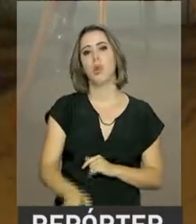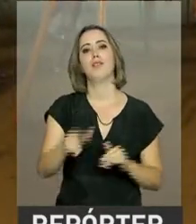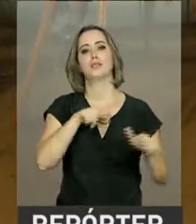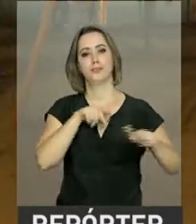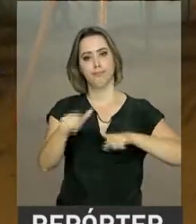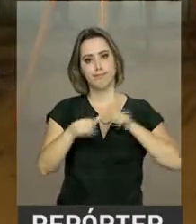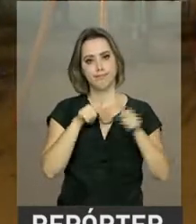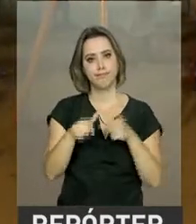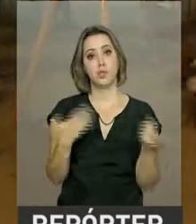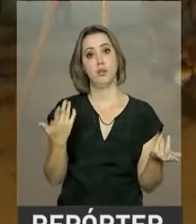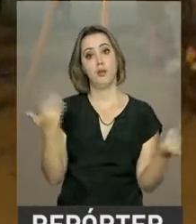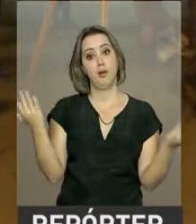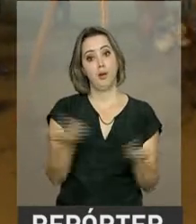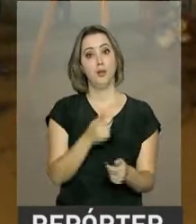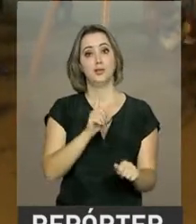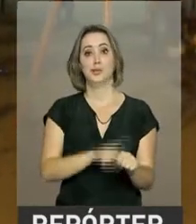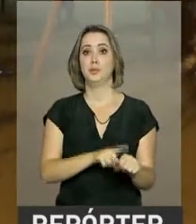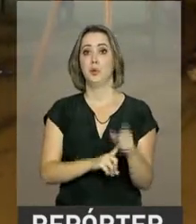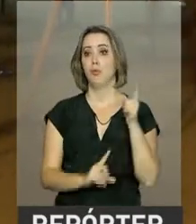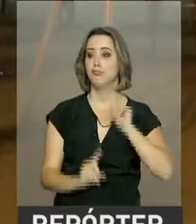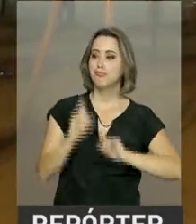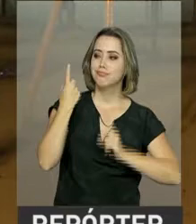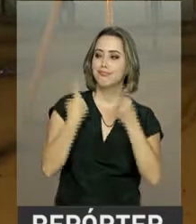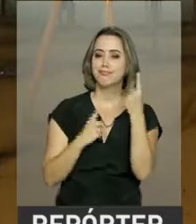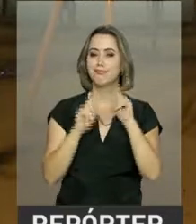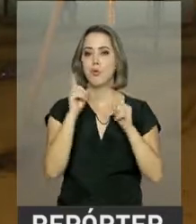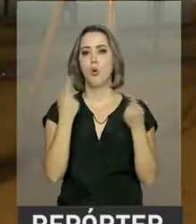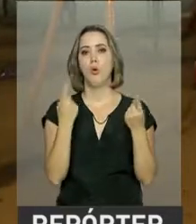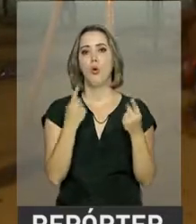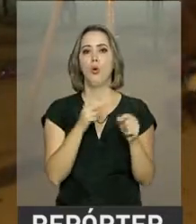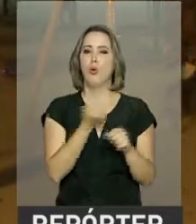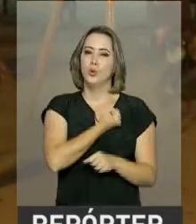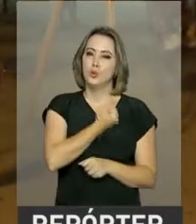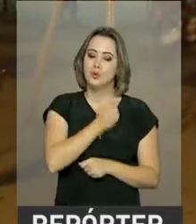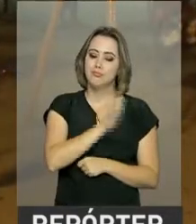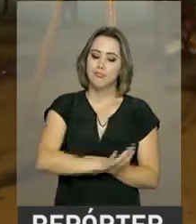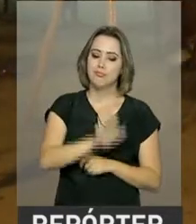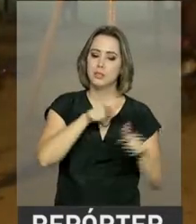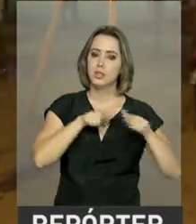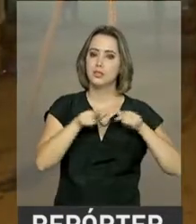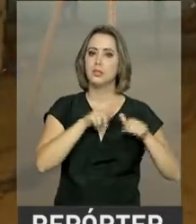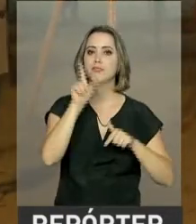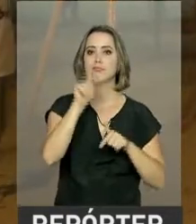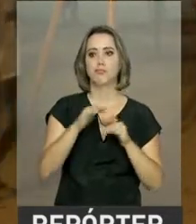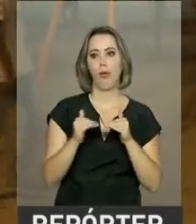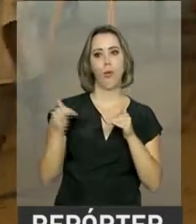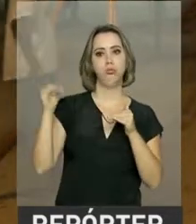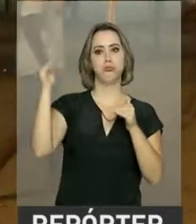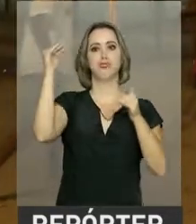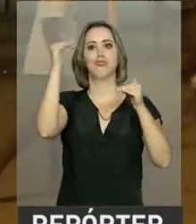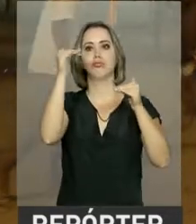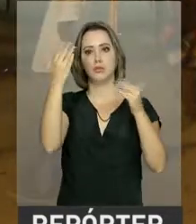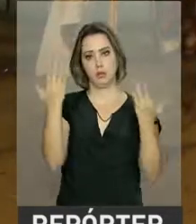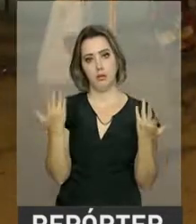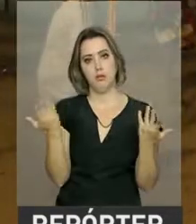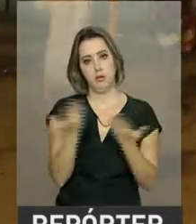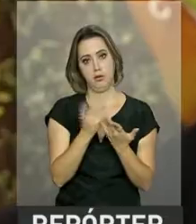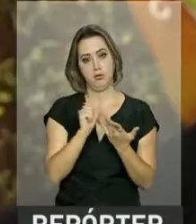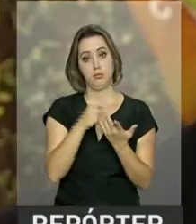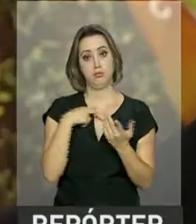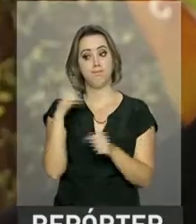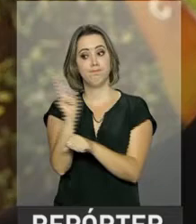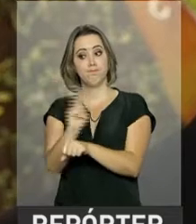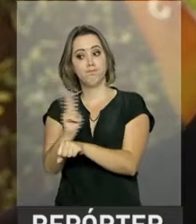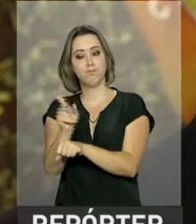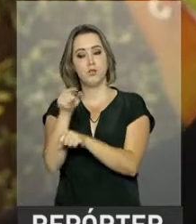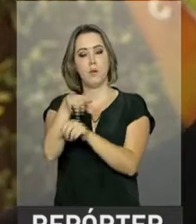carnaval, esse número é ainda maior. Por isso, o Ministério do Trabalho tem intensificado as ações de fiscalização em todo o país.